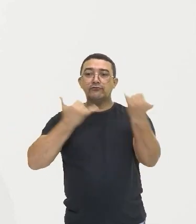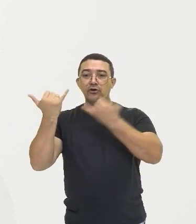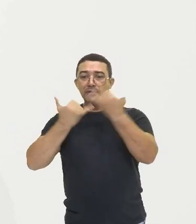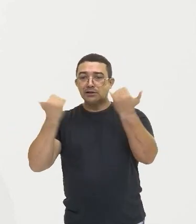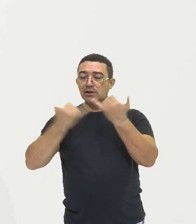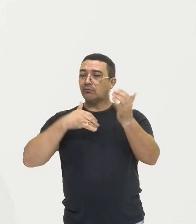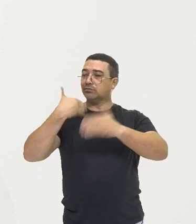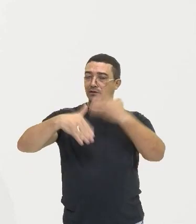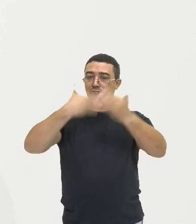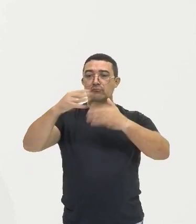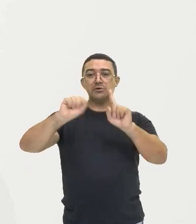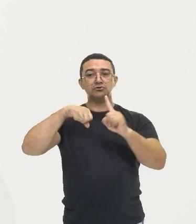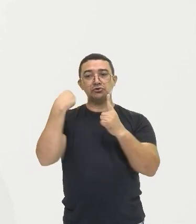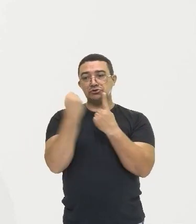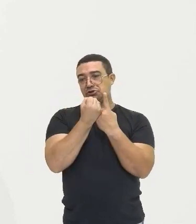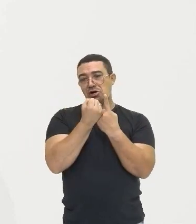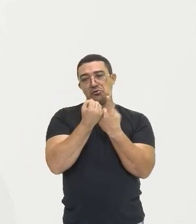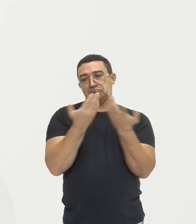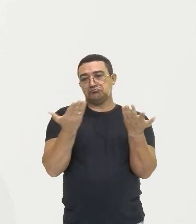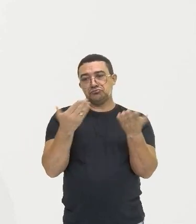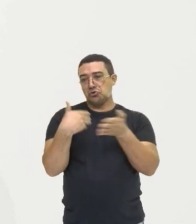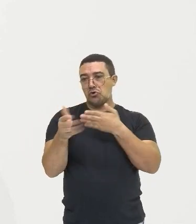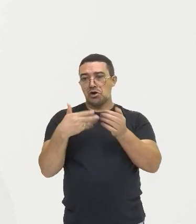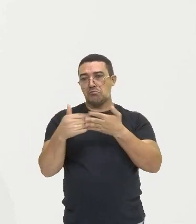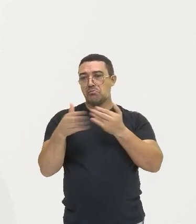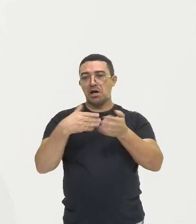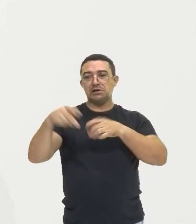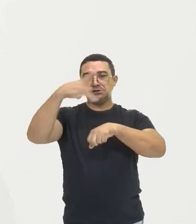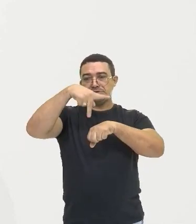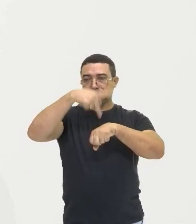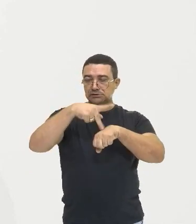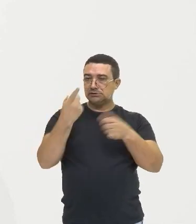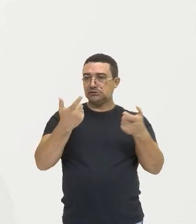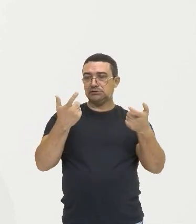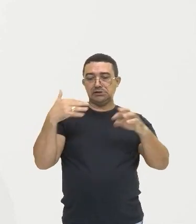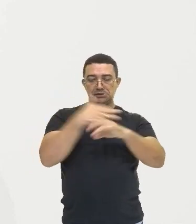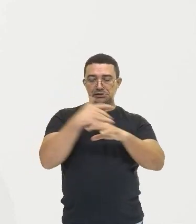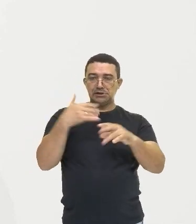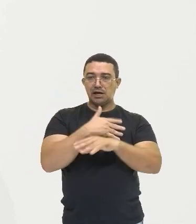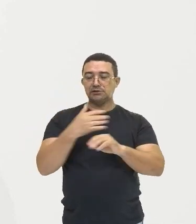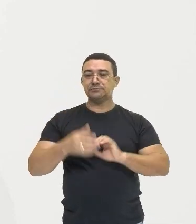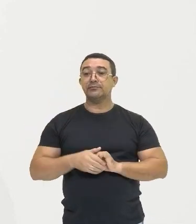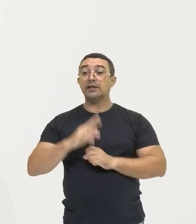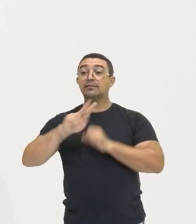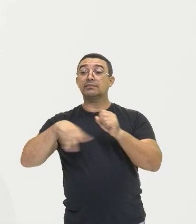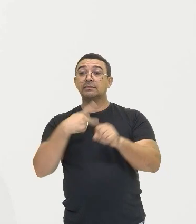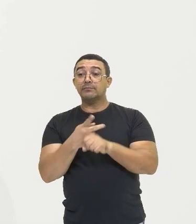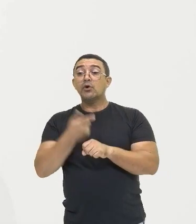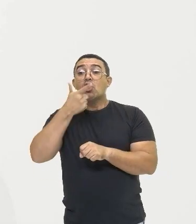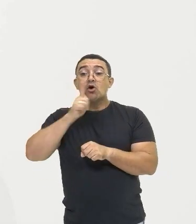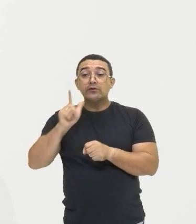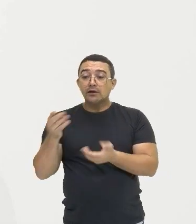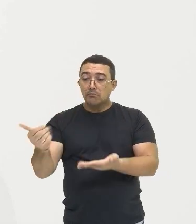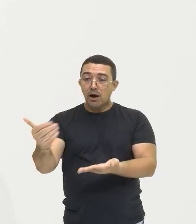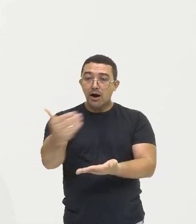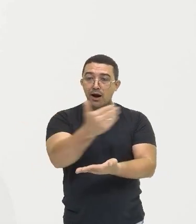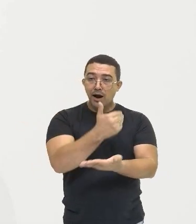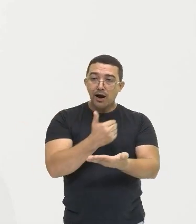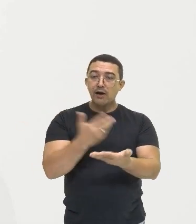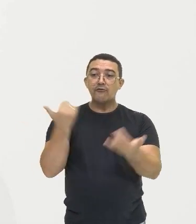dado país, de um dado estado, cidade, tá certo? E a partir desses dados coletados, a gente tem